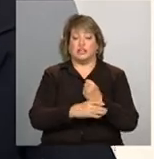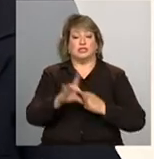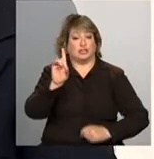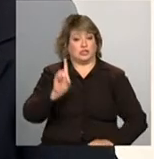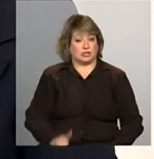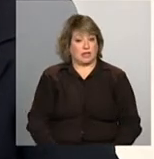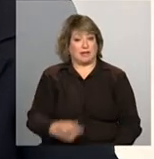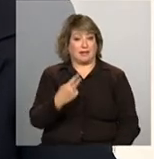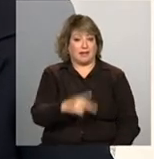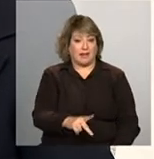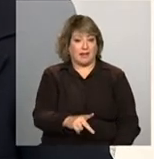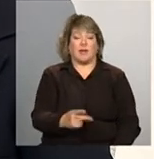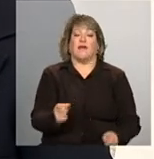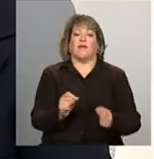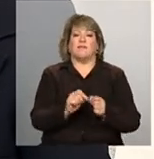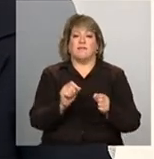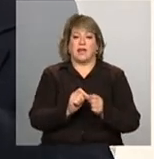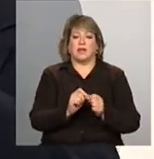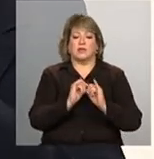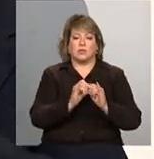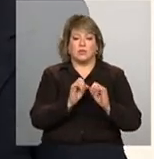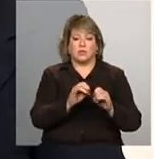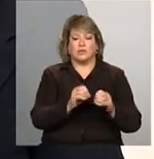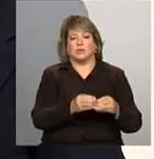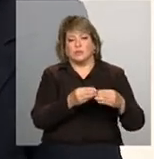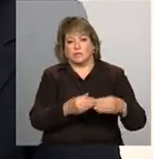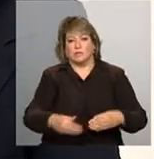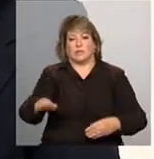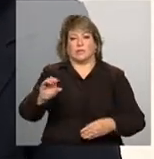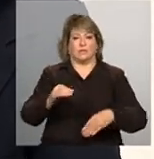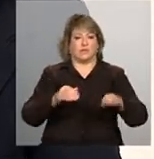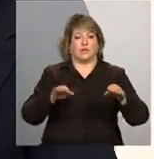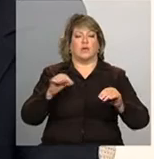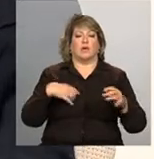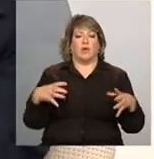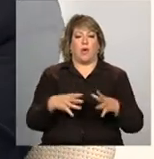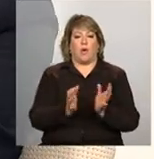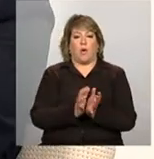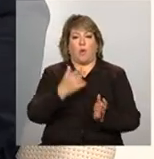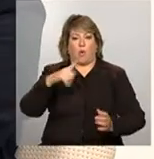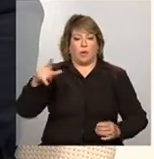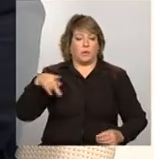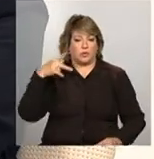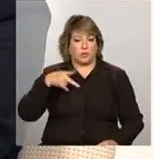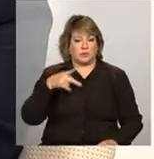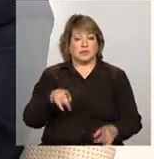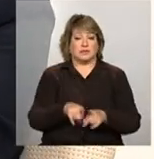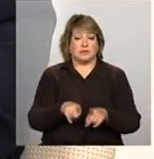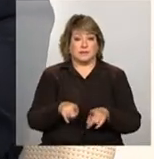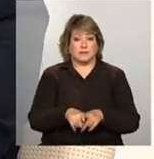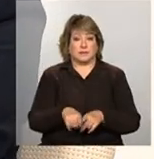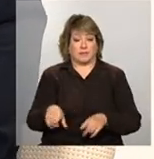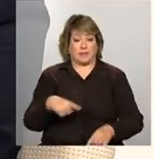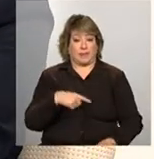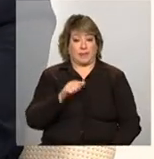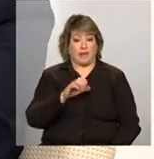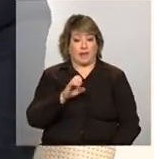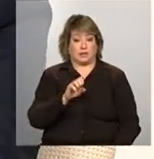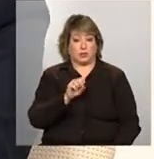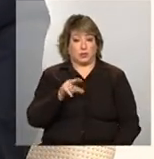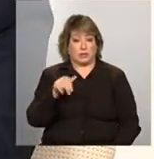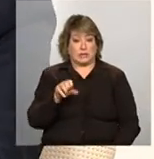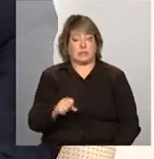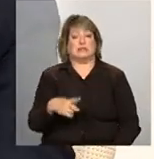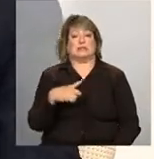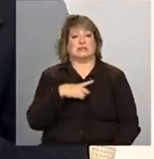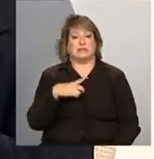Então, é feito os encaminhamentos nesse sentido. E é feito uma articulação com a equipe do Acessuas, que tem também uma equipe,